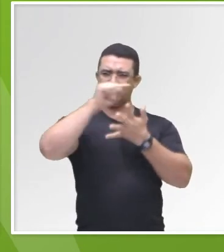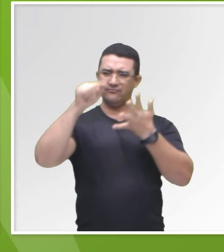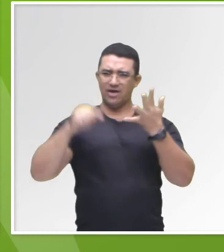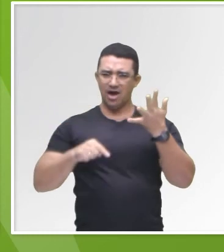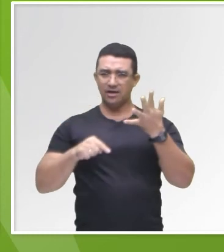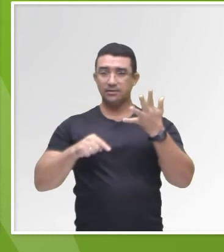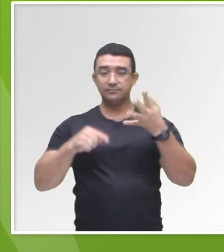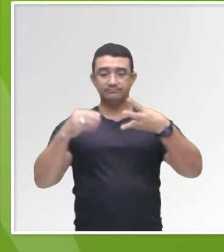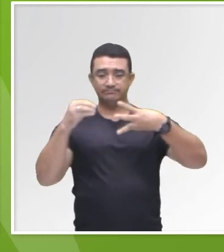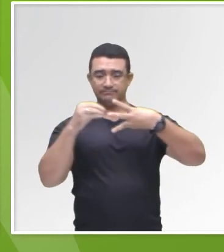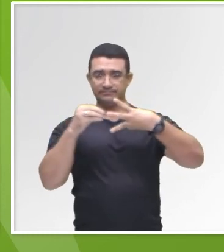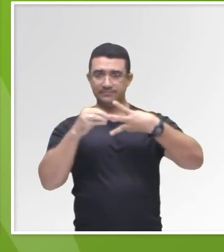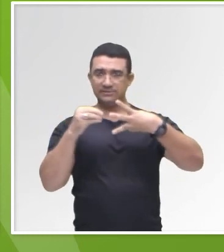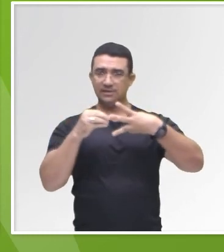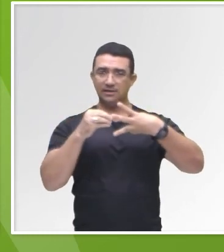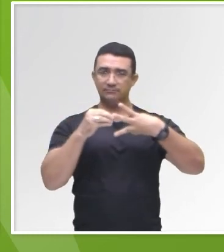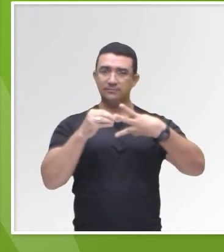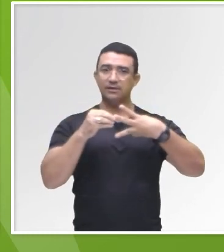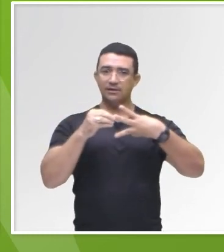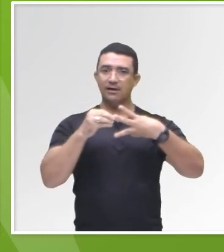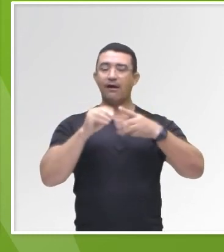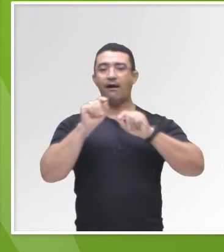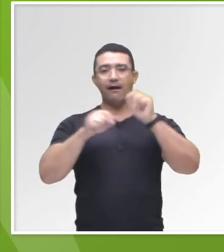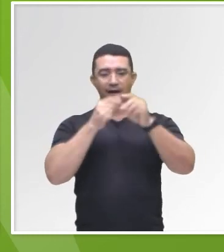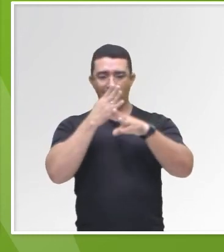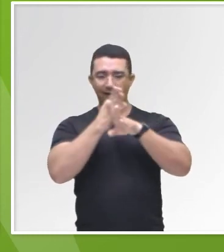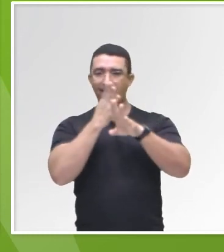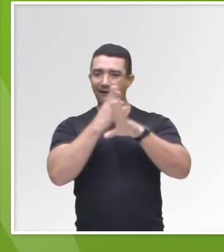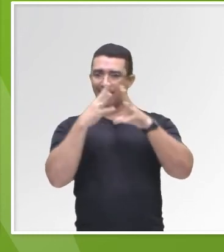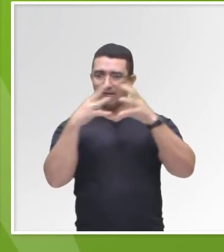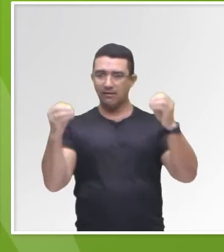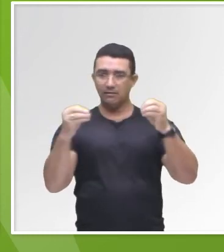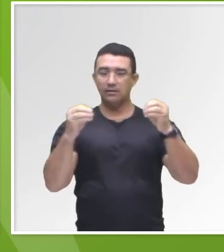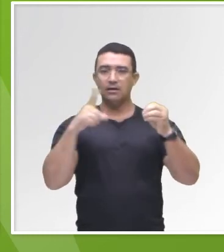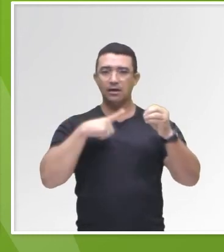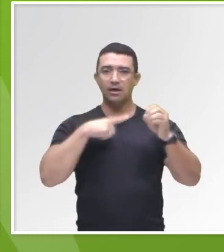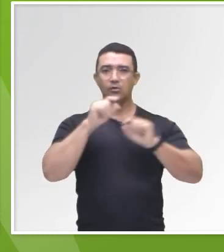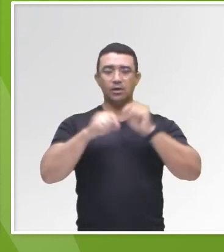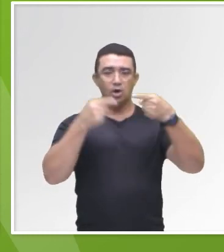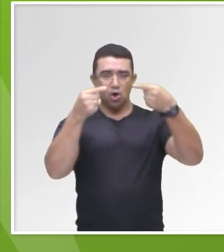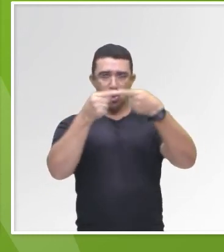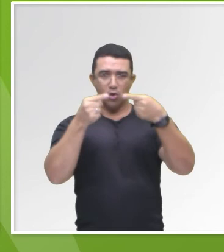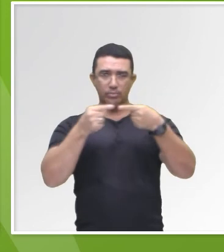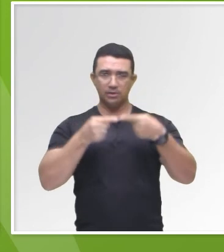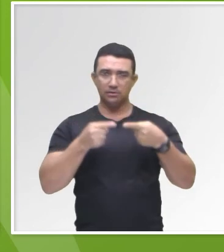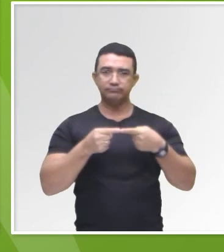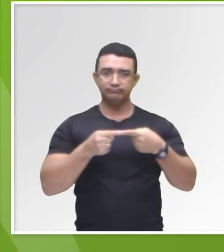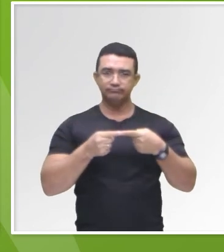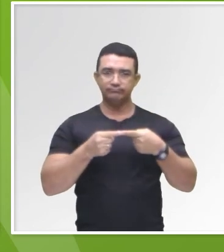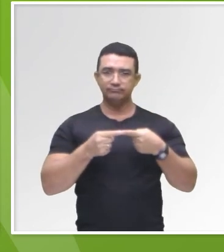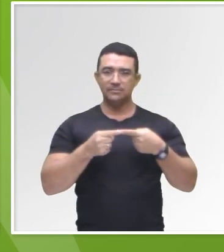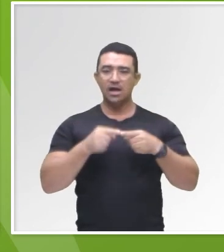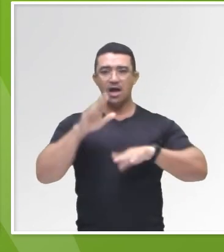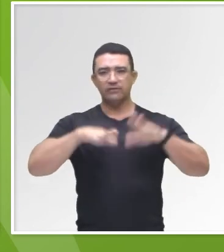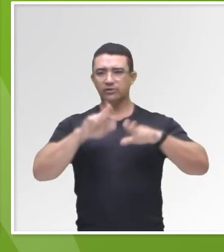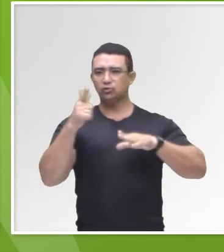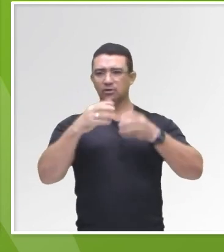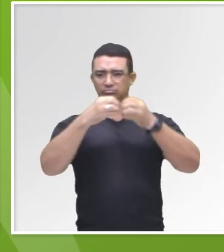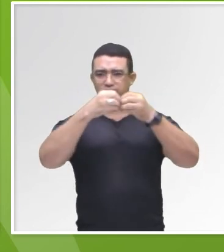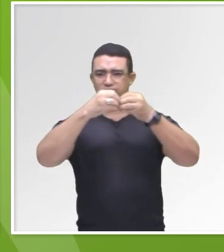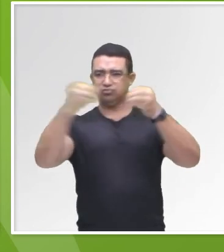reprodução assexuada, que é aquele tipo de reprodução onde não acontece a participação dos gametas,